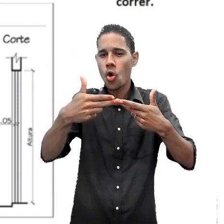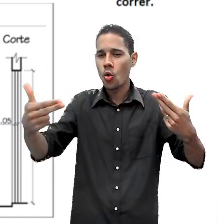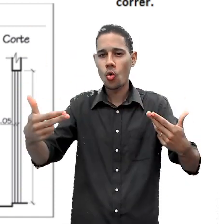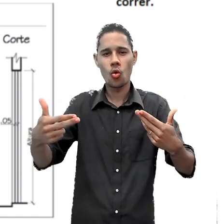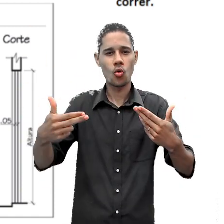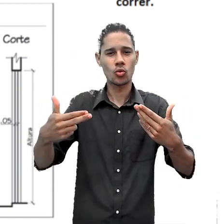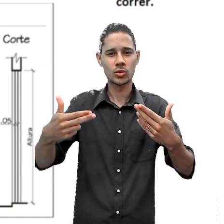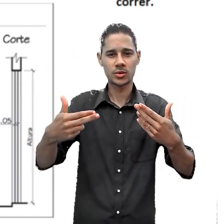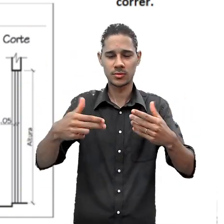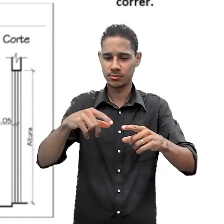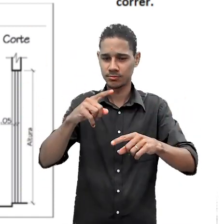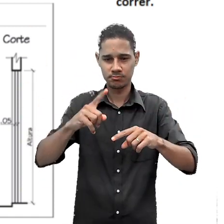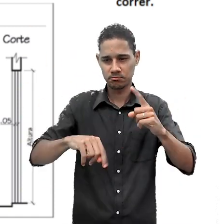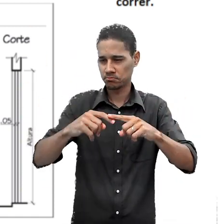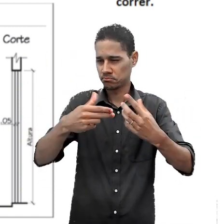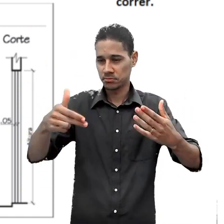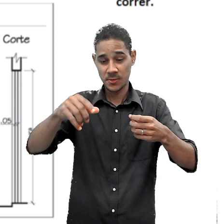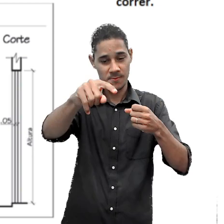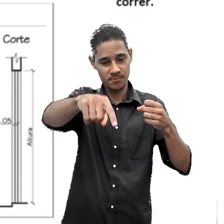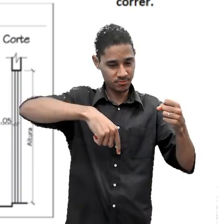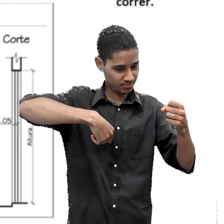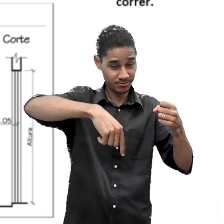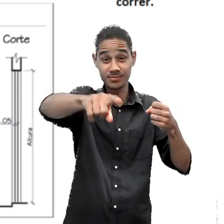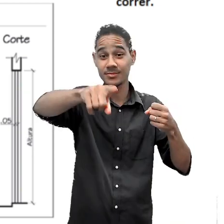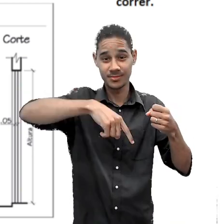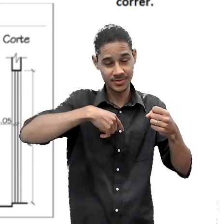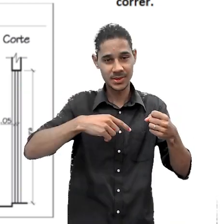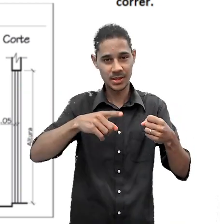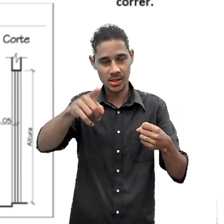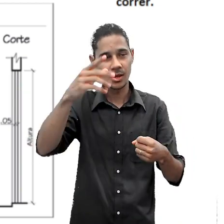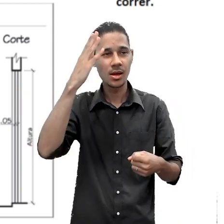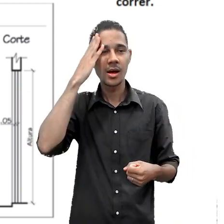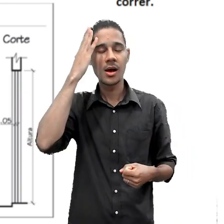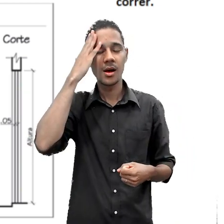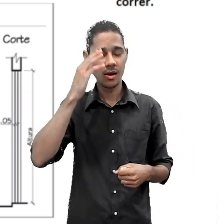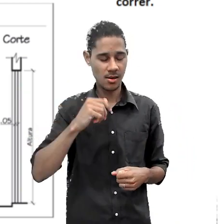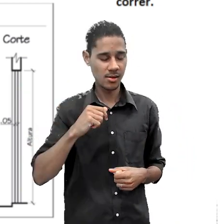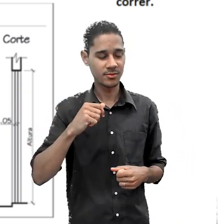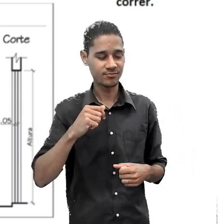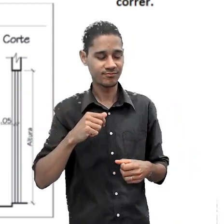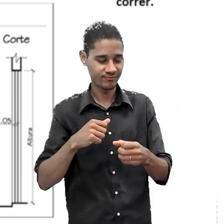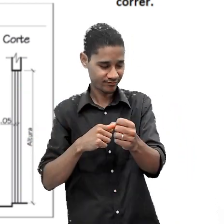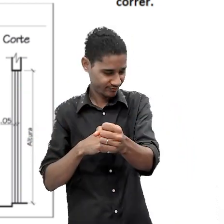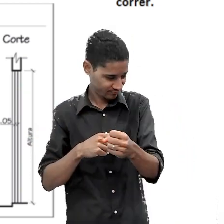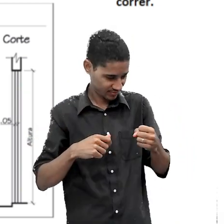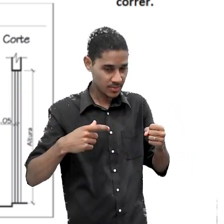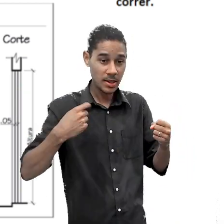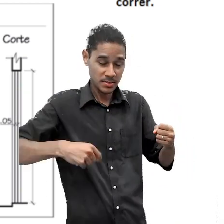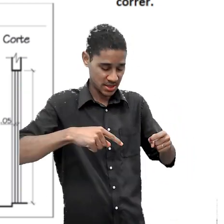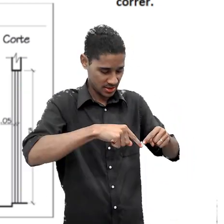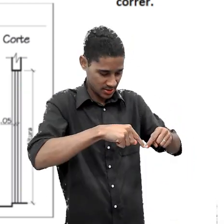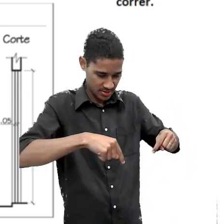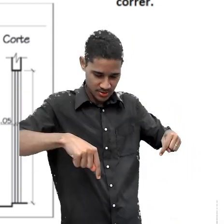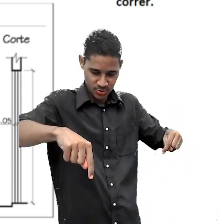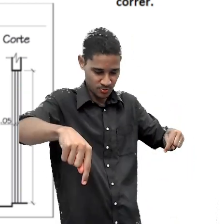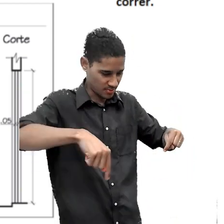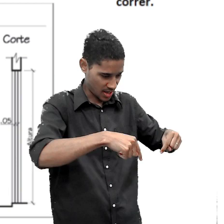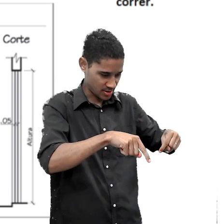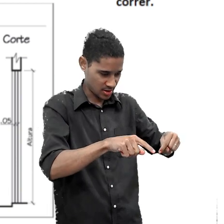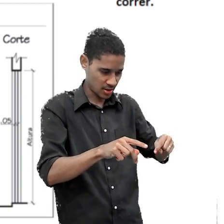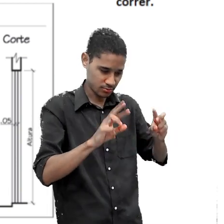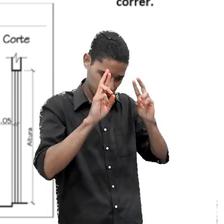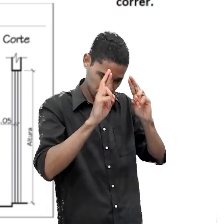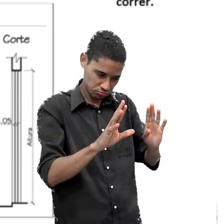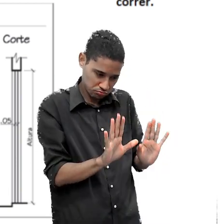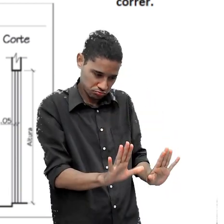móveis precisam passar por ali. Então você precisa entender que esse tipo de porta tem um espaço e você tem que respeitar aquele espaço